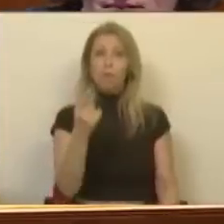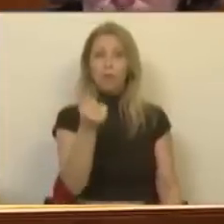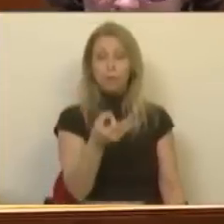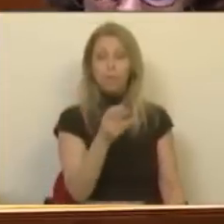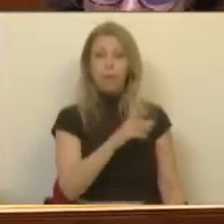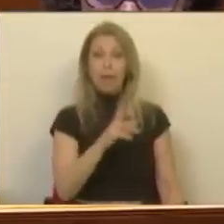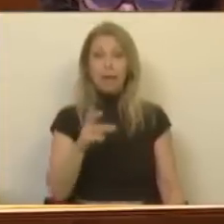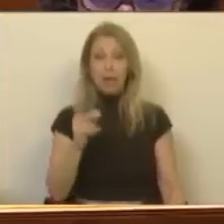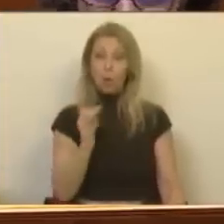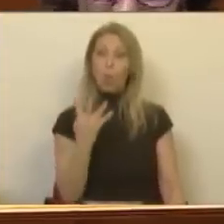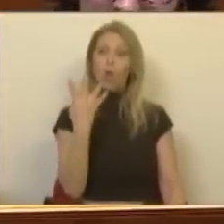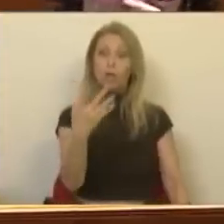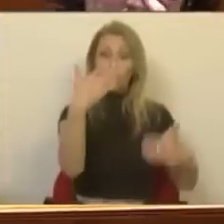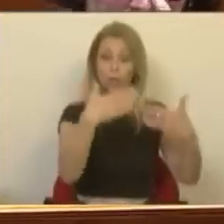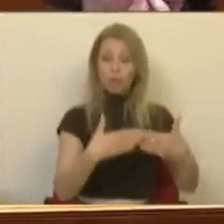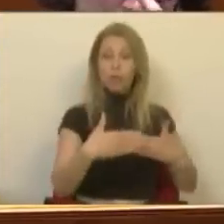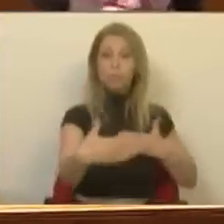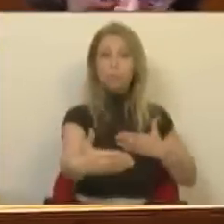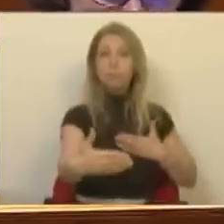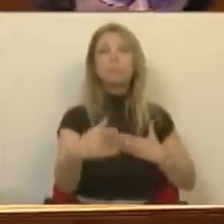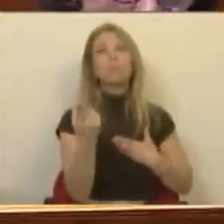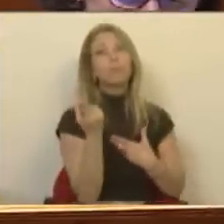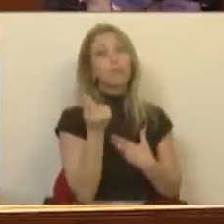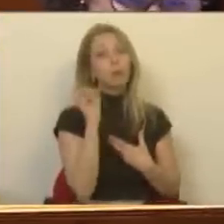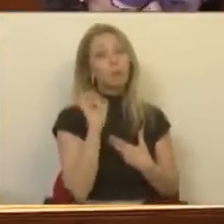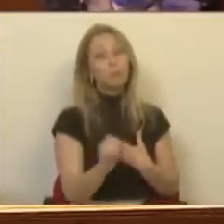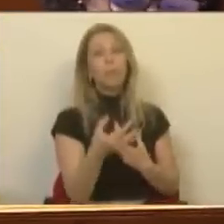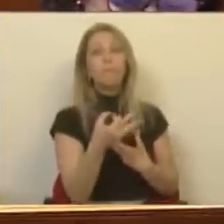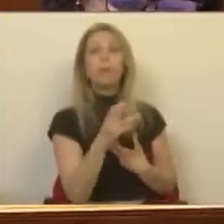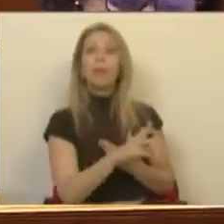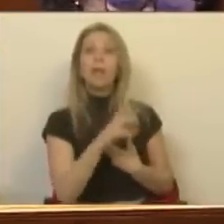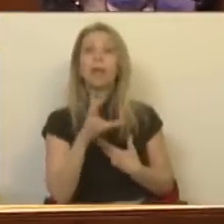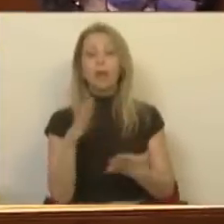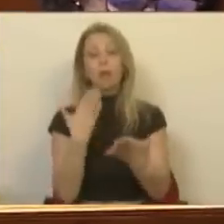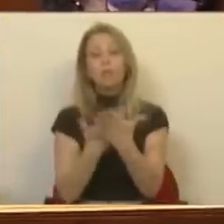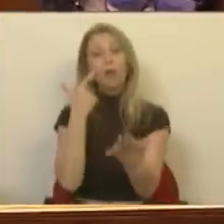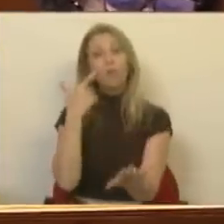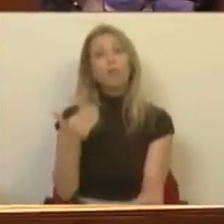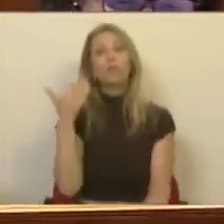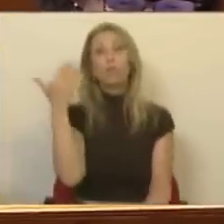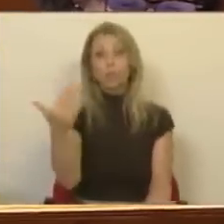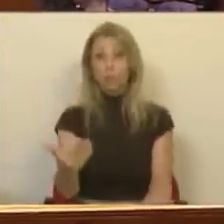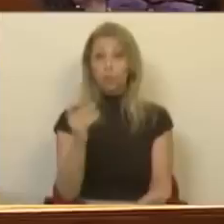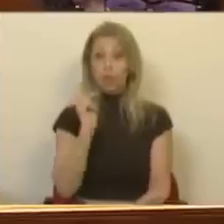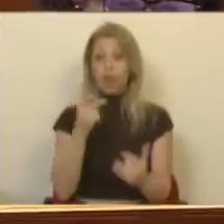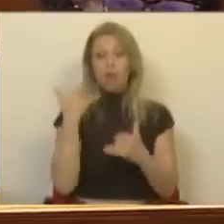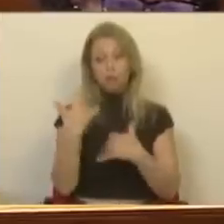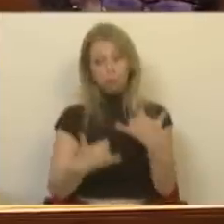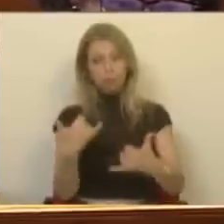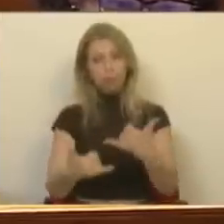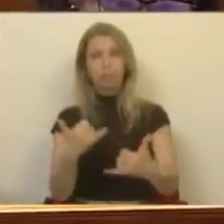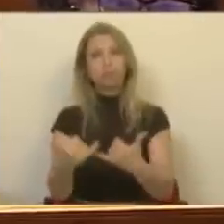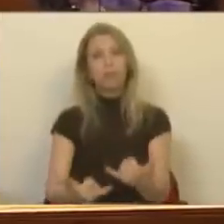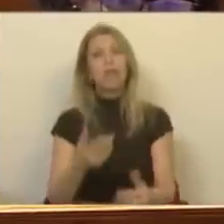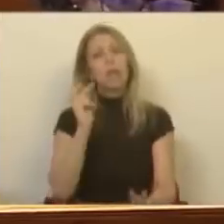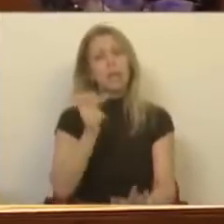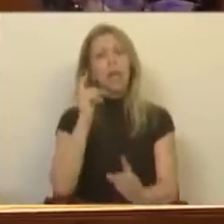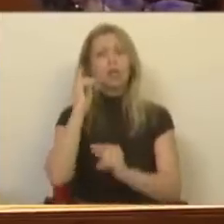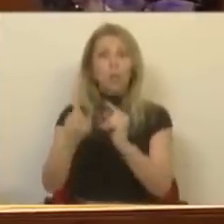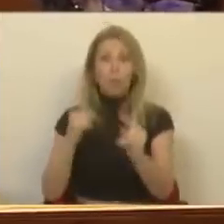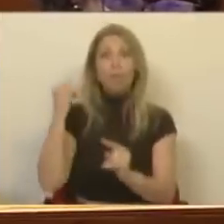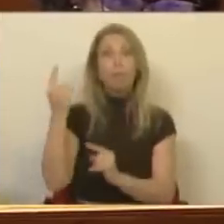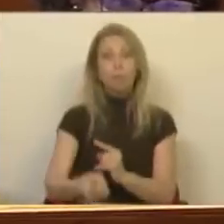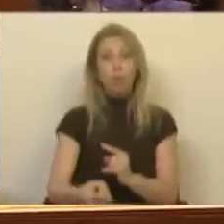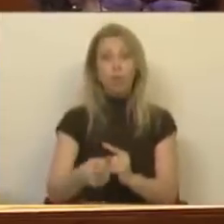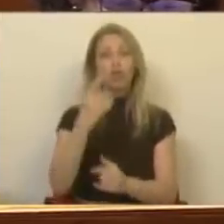próximos quatro anos é o que é isso que são da verba do PR permitirá no futuro e nos anos e muitas décadas depois continuar